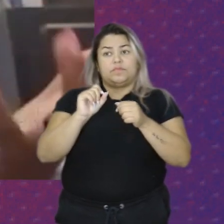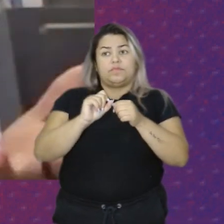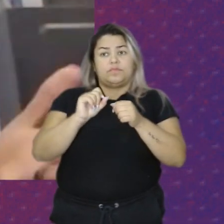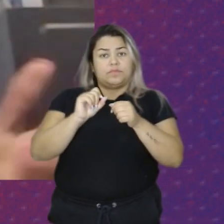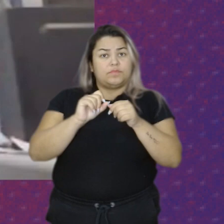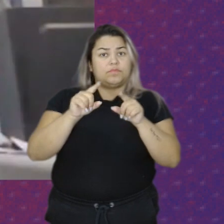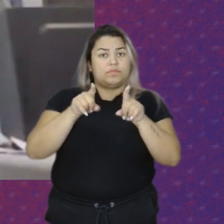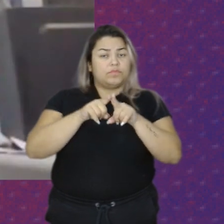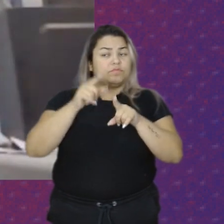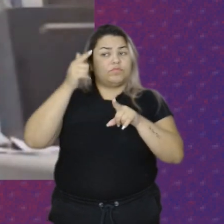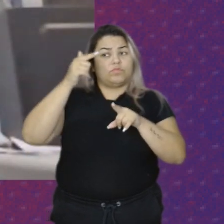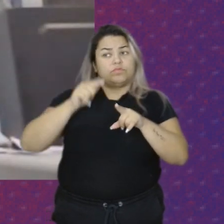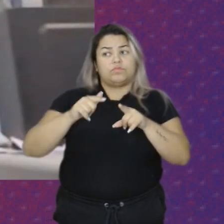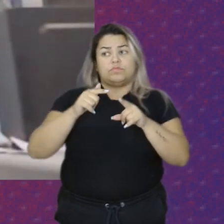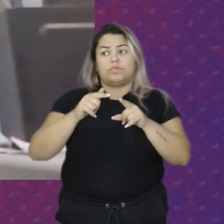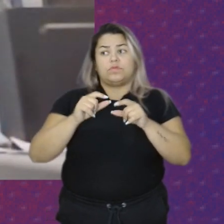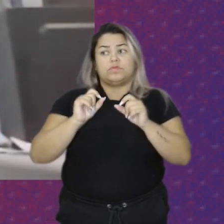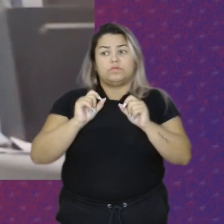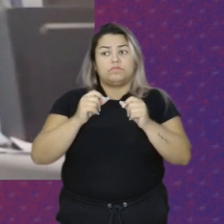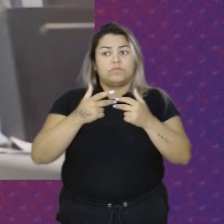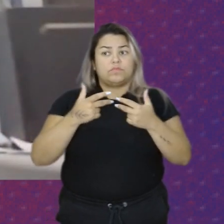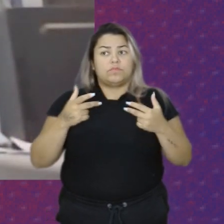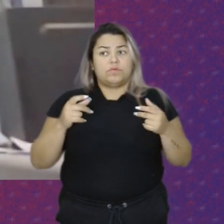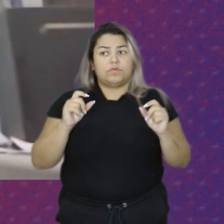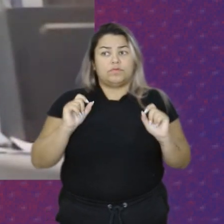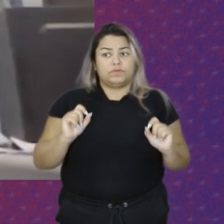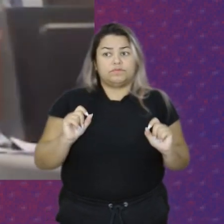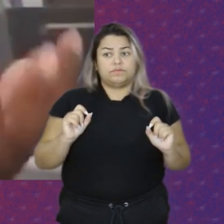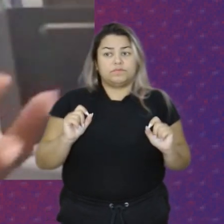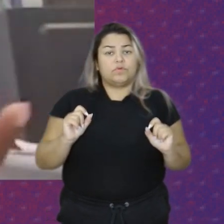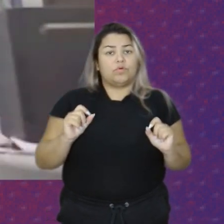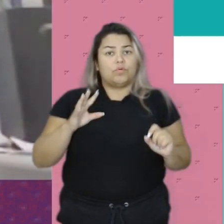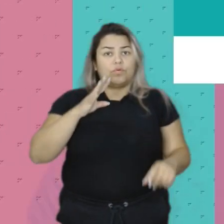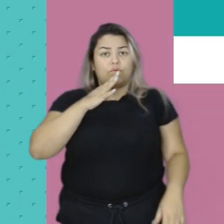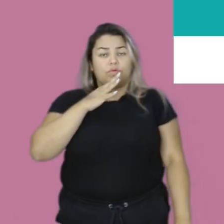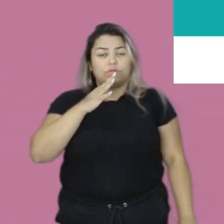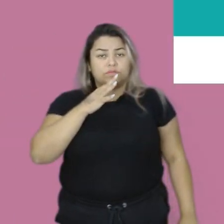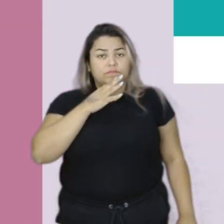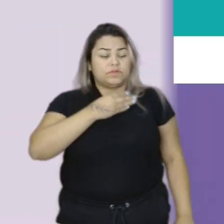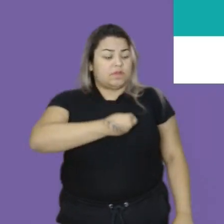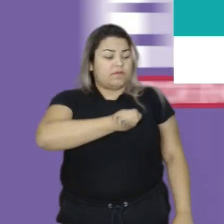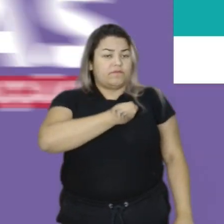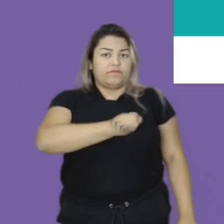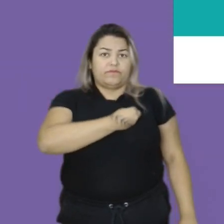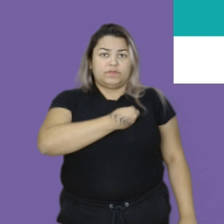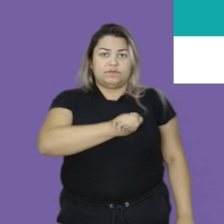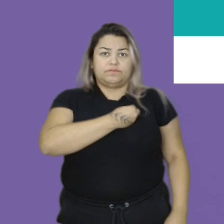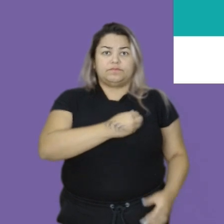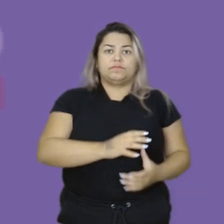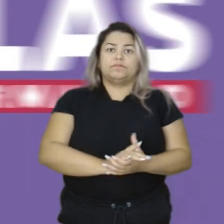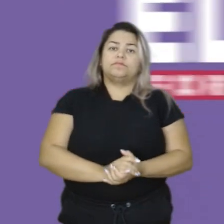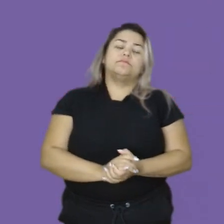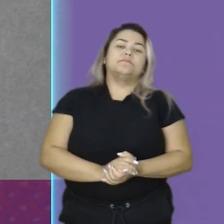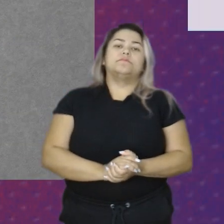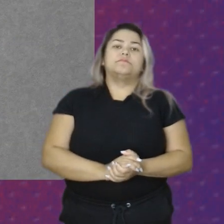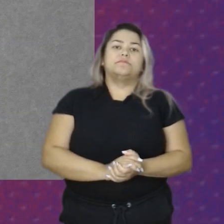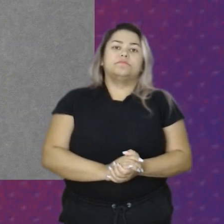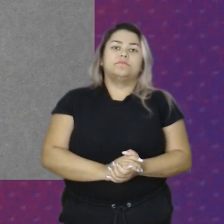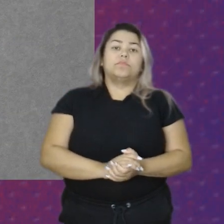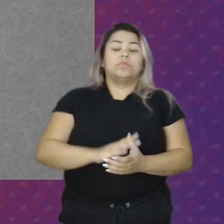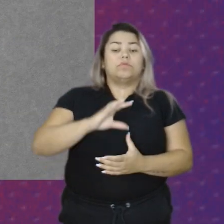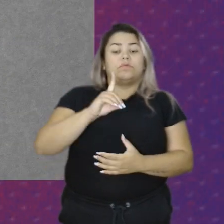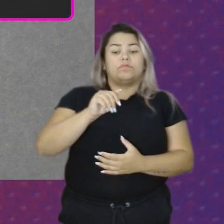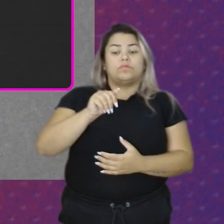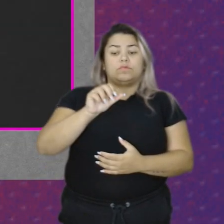outra forma os conhecimentos da vida, né? De acordo com dados